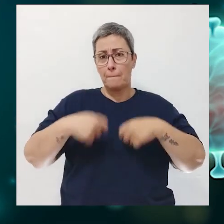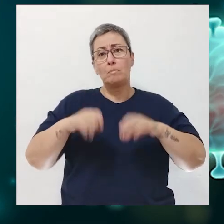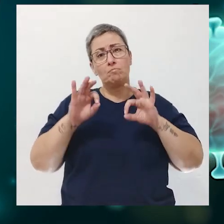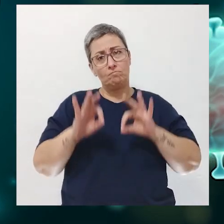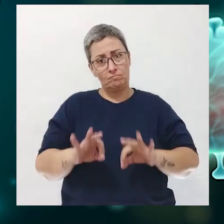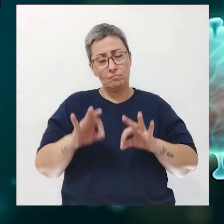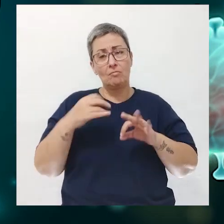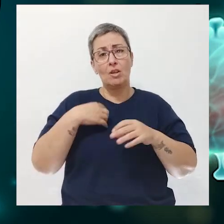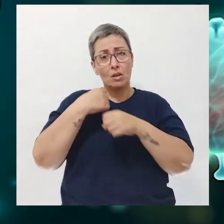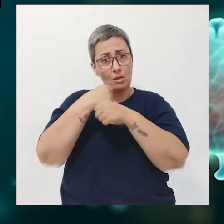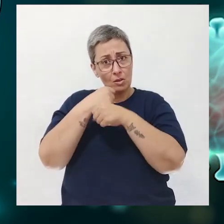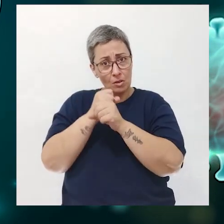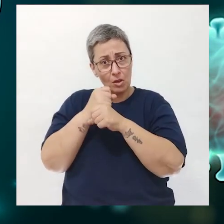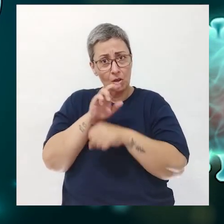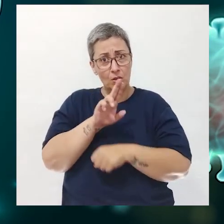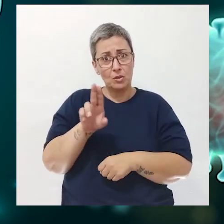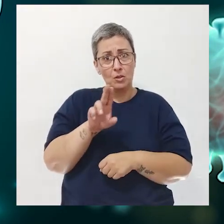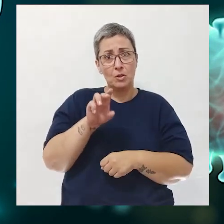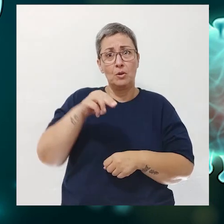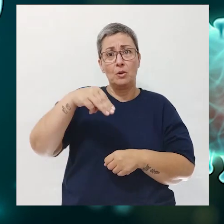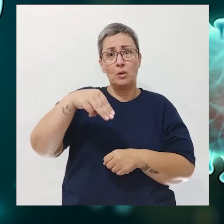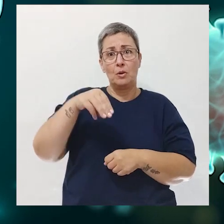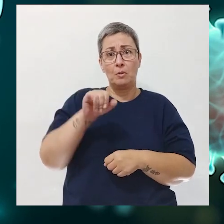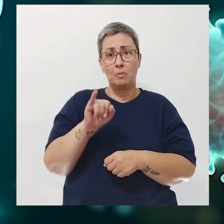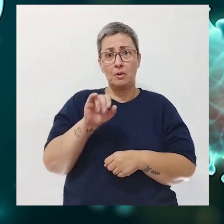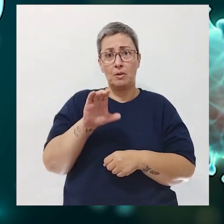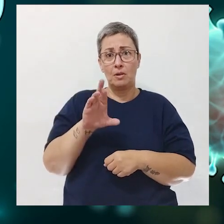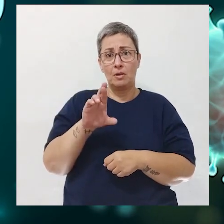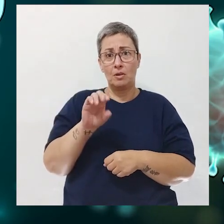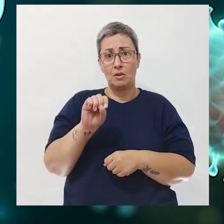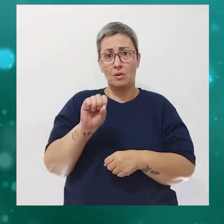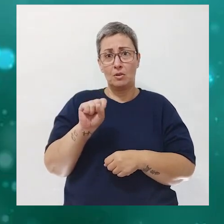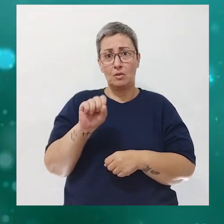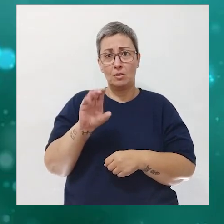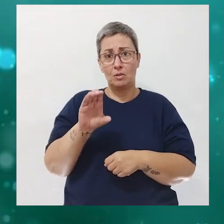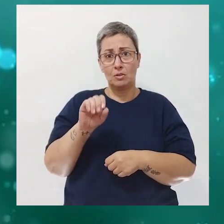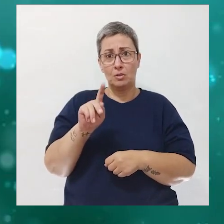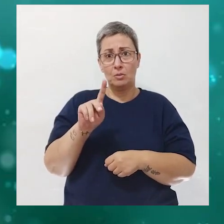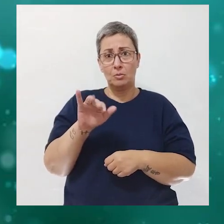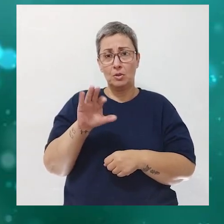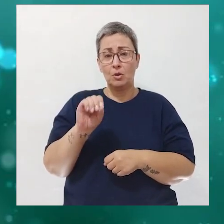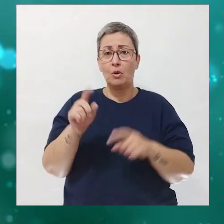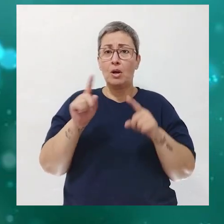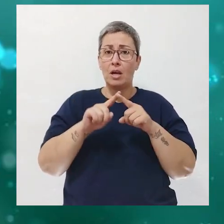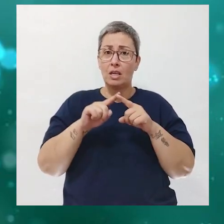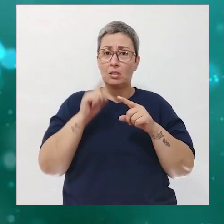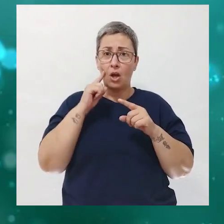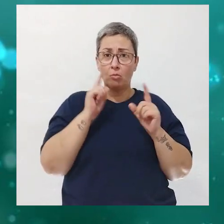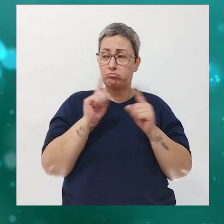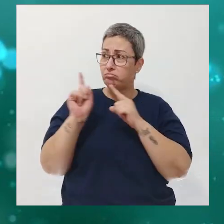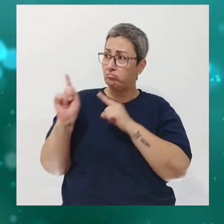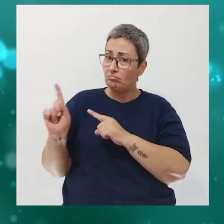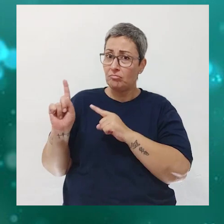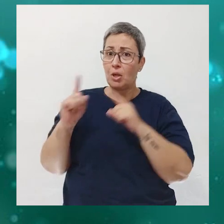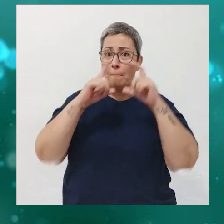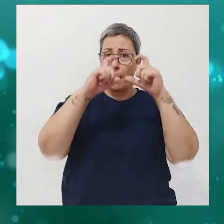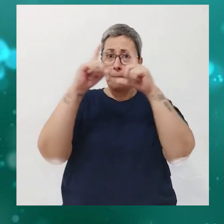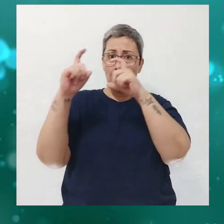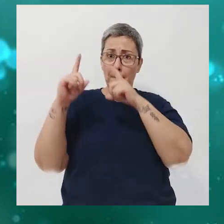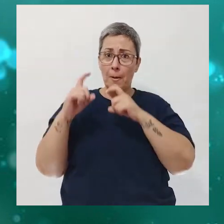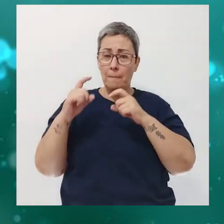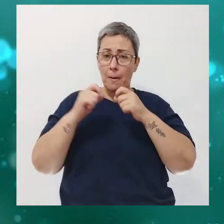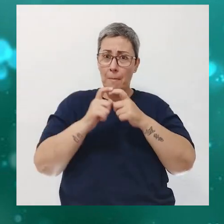vírus, nós realmente precisamos de um aparelho chamado microscópio. Esta imagem que você está vendo são